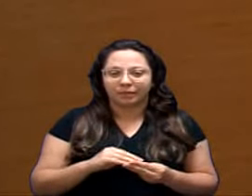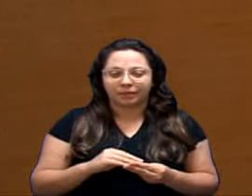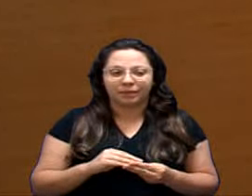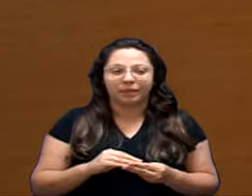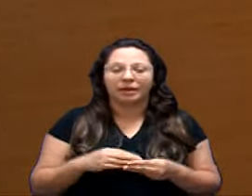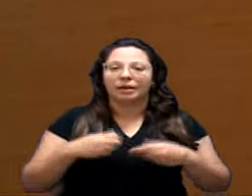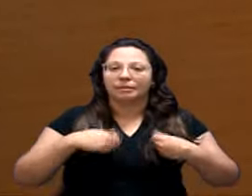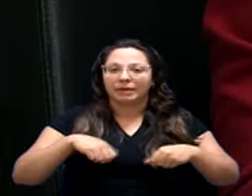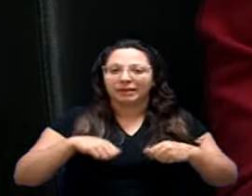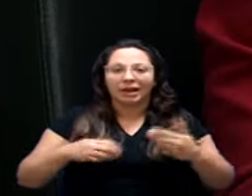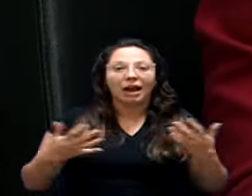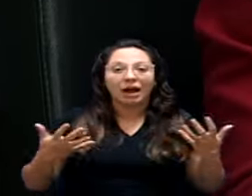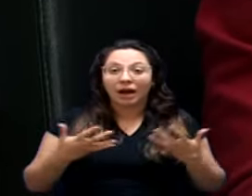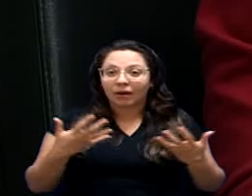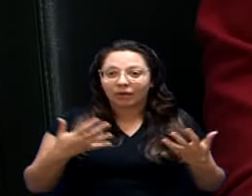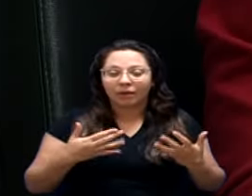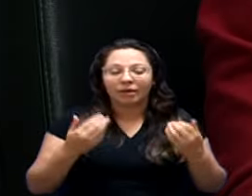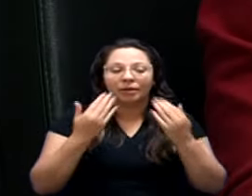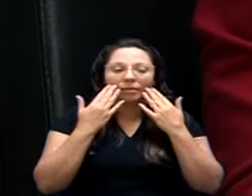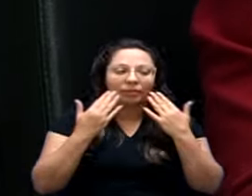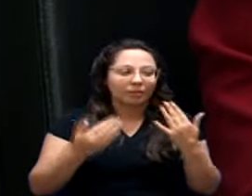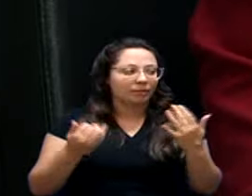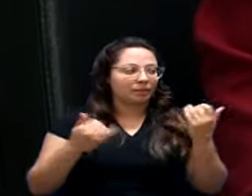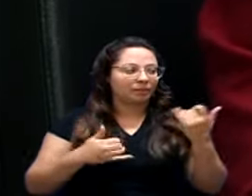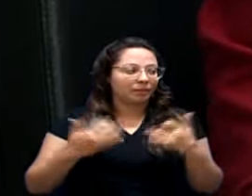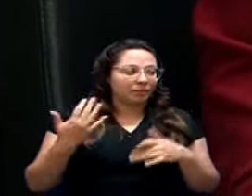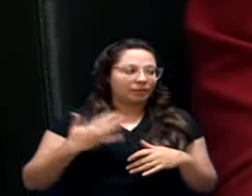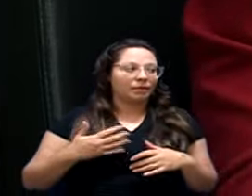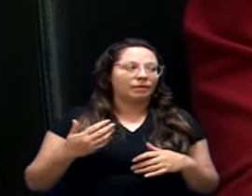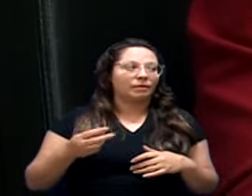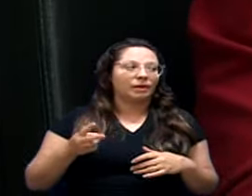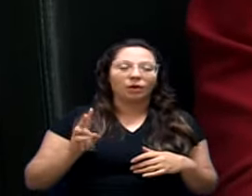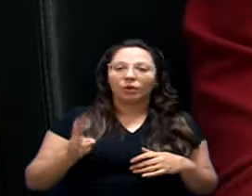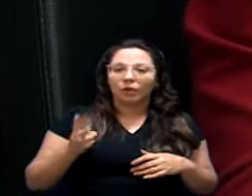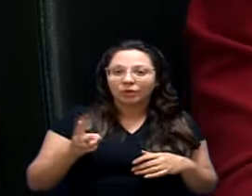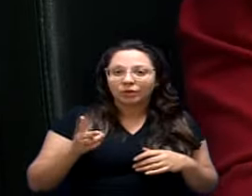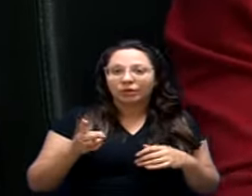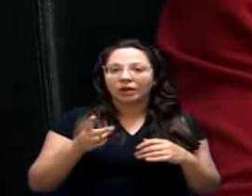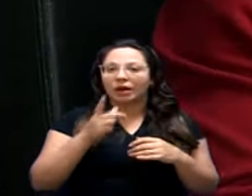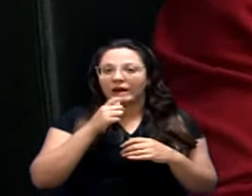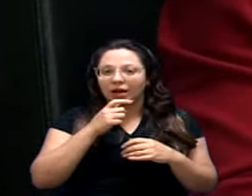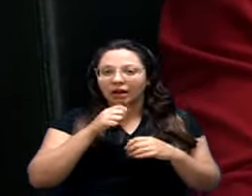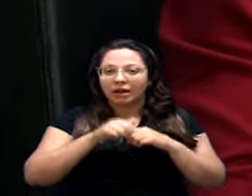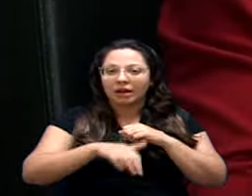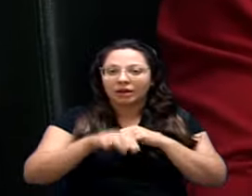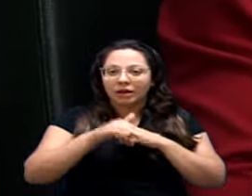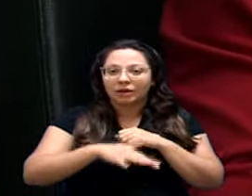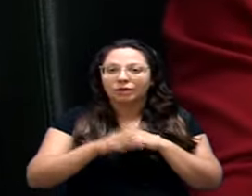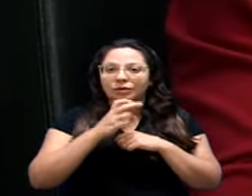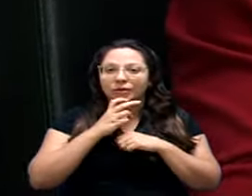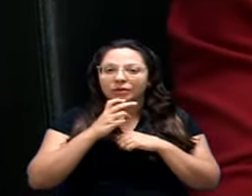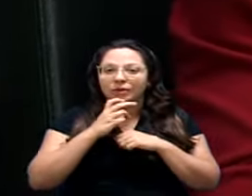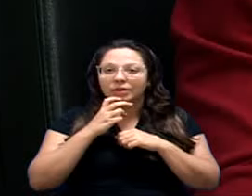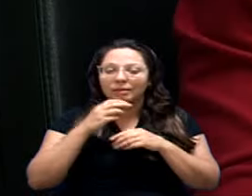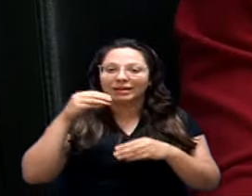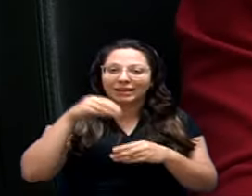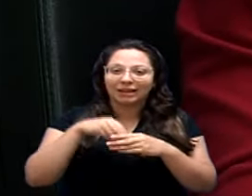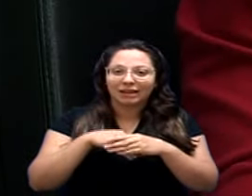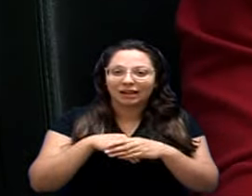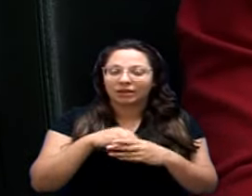aparecer agora vou continuar aterrando as margens do Rio Sorocaba Nesta parte principalmente que passa dentro da